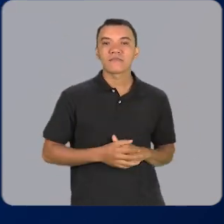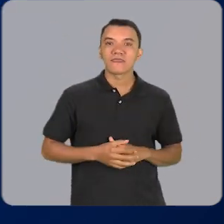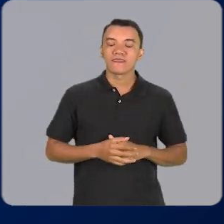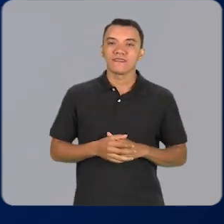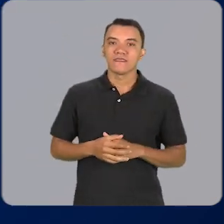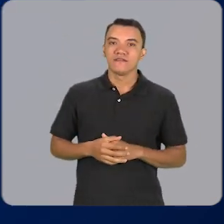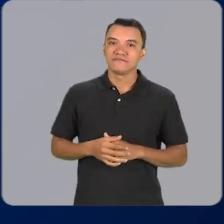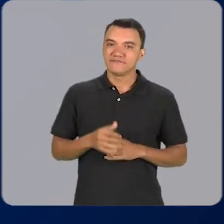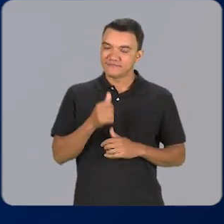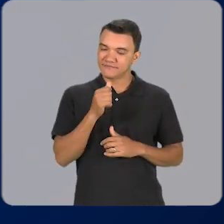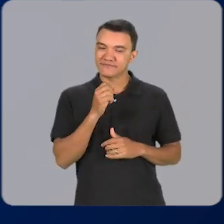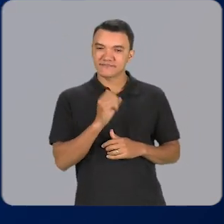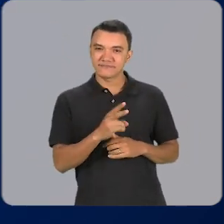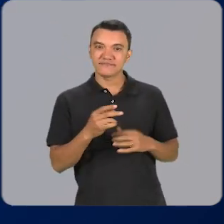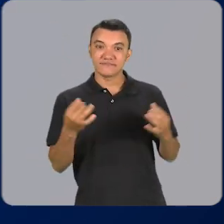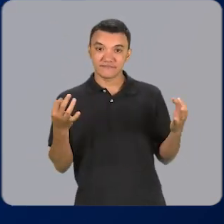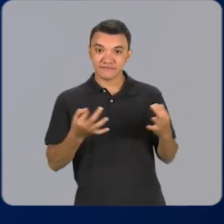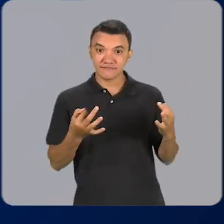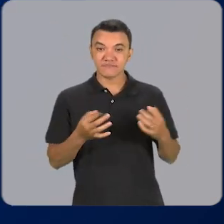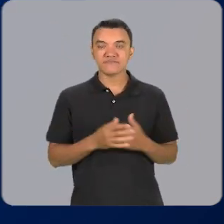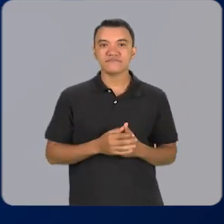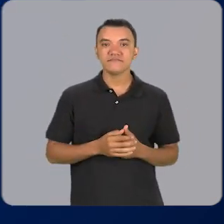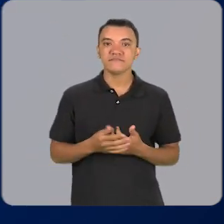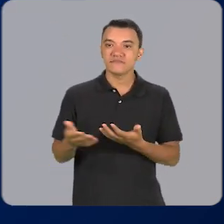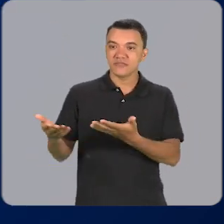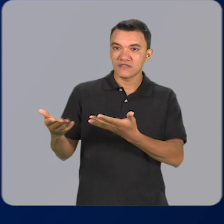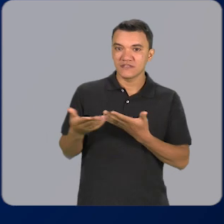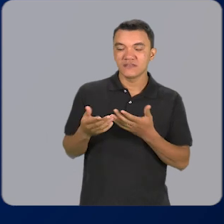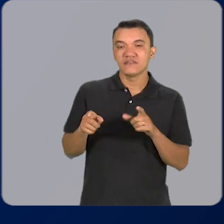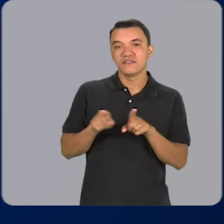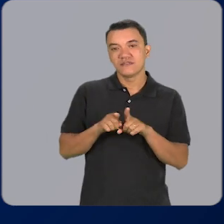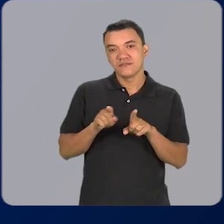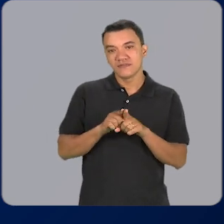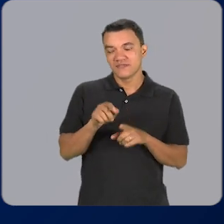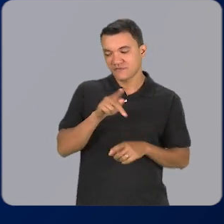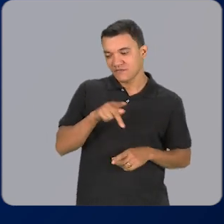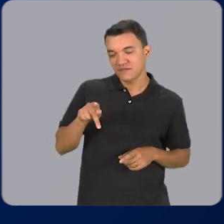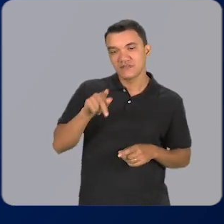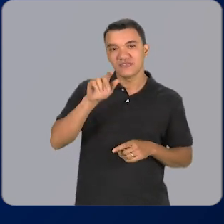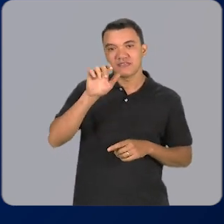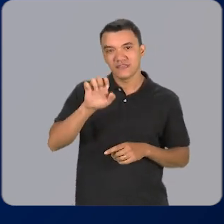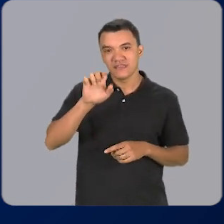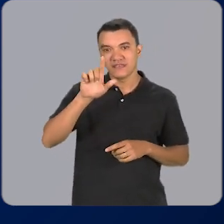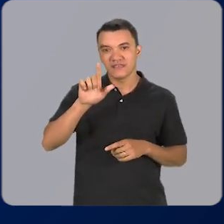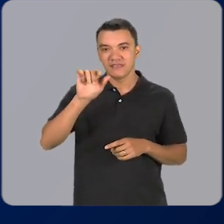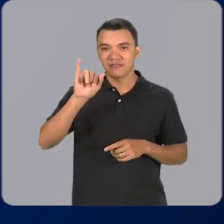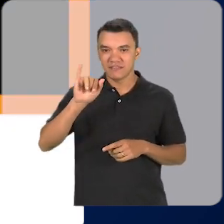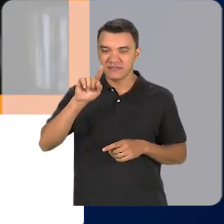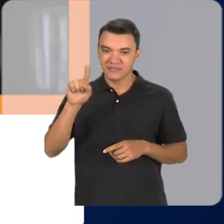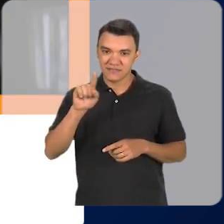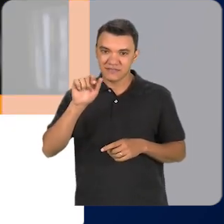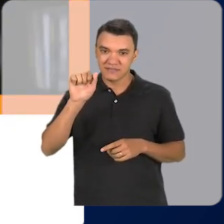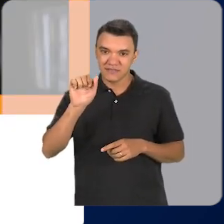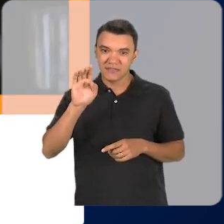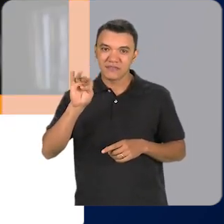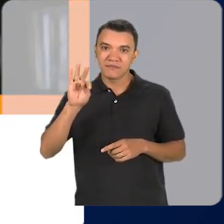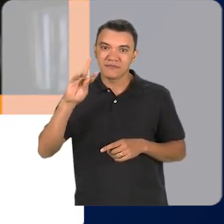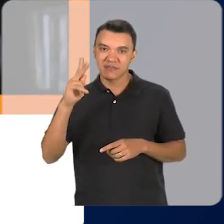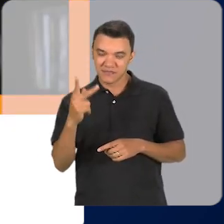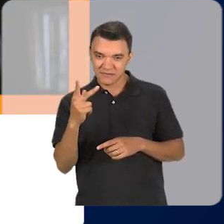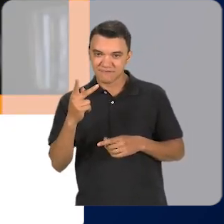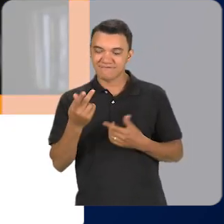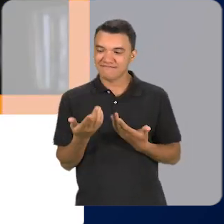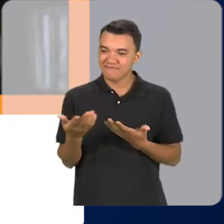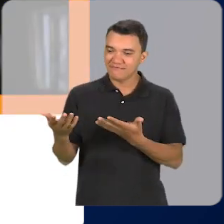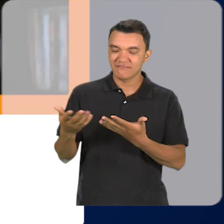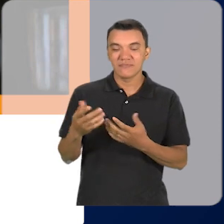Perfeito. E a gente também está recebendo aqui no Educação em Rede a professora Elizabeth. Seja muito bem-vinda, professora. Olá a todos e a todas, né?